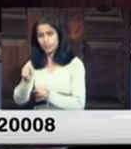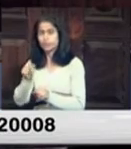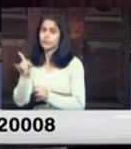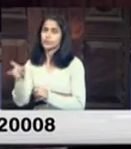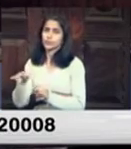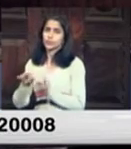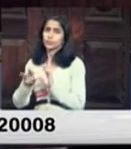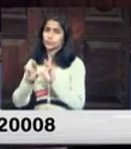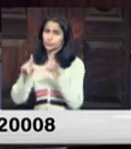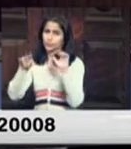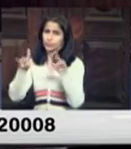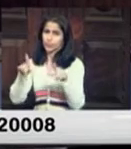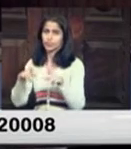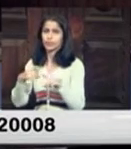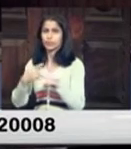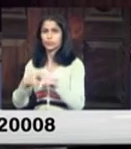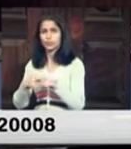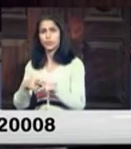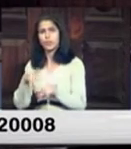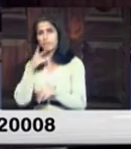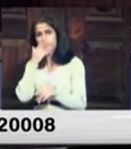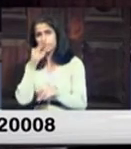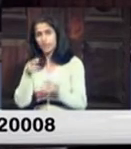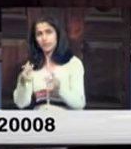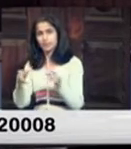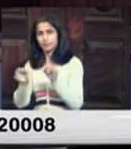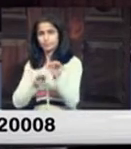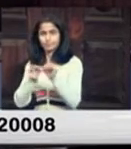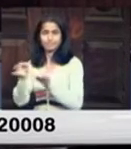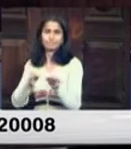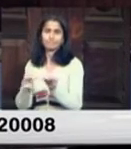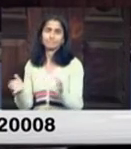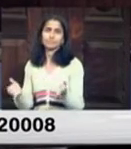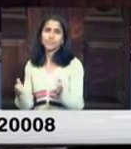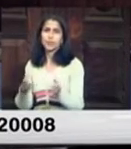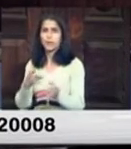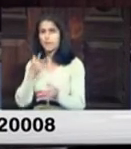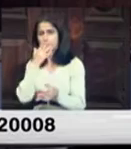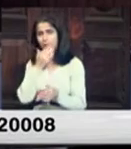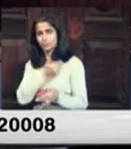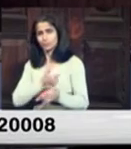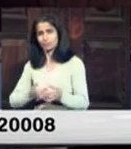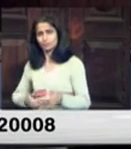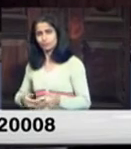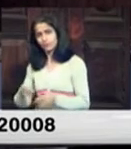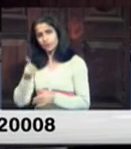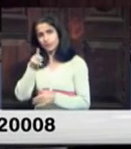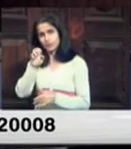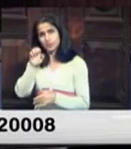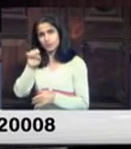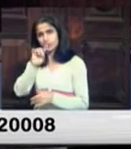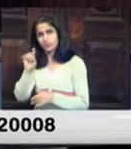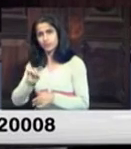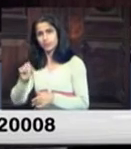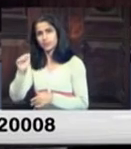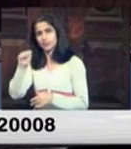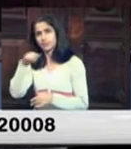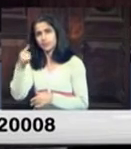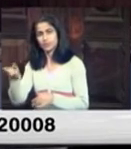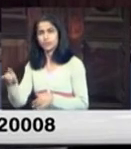aliás, nesta maneira de planejar, mais uma vez, o governo Pezão demonstra esta